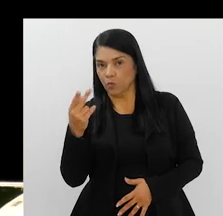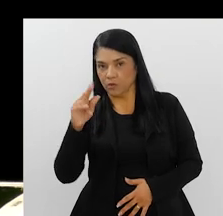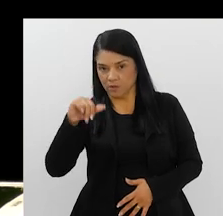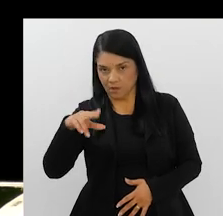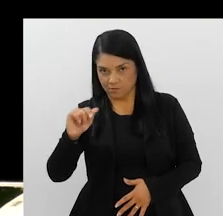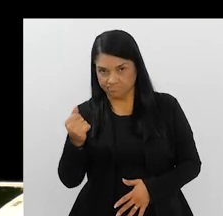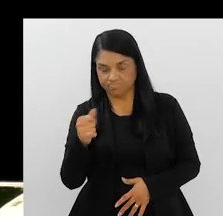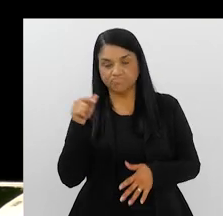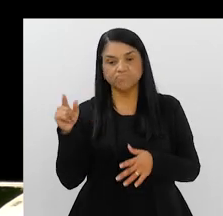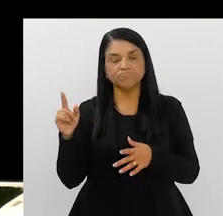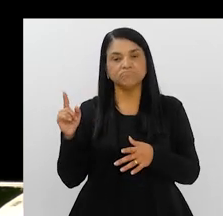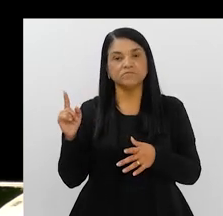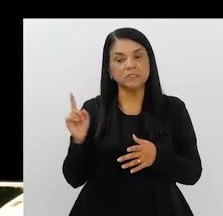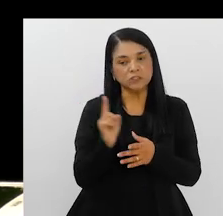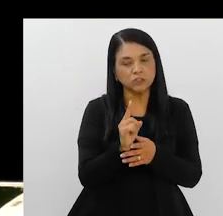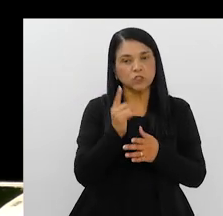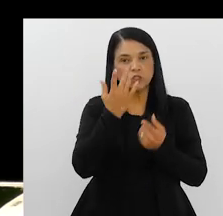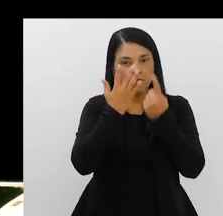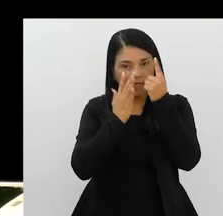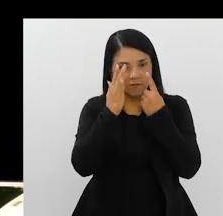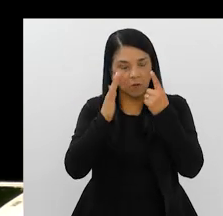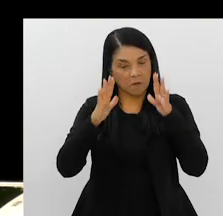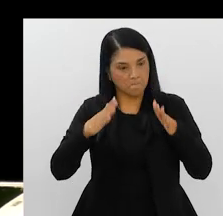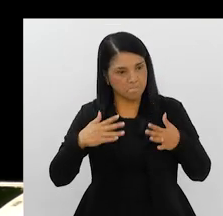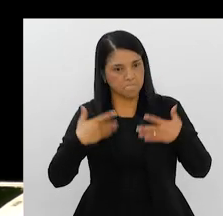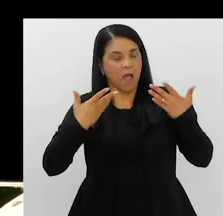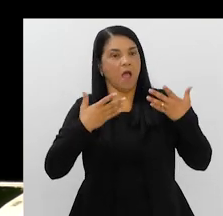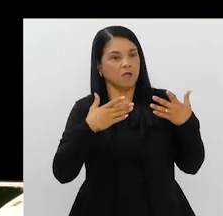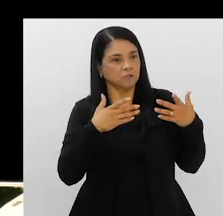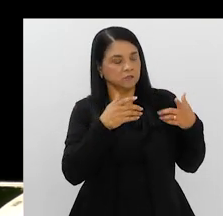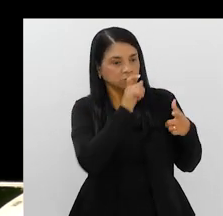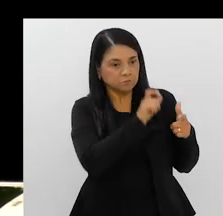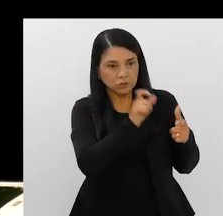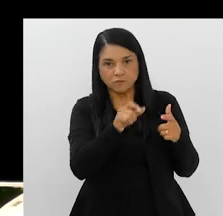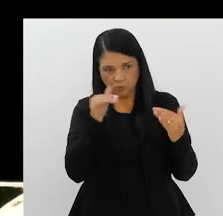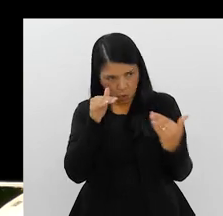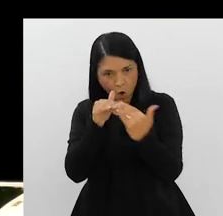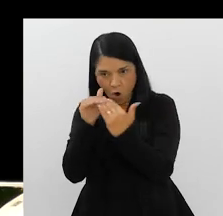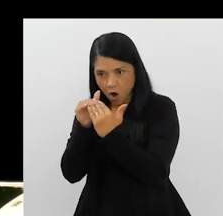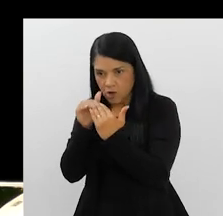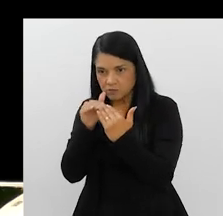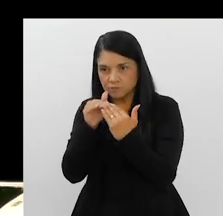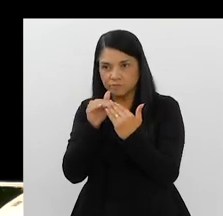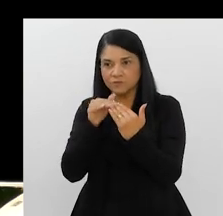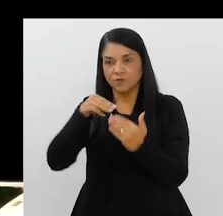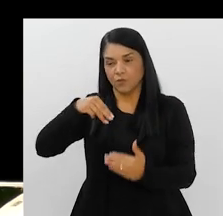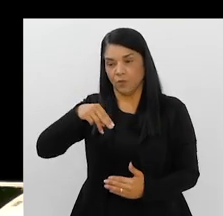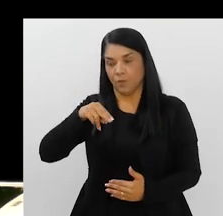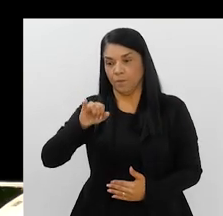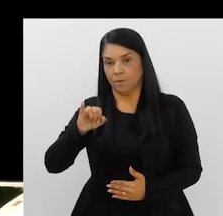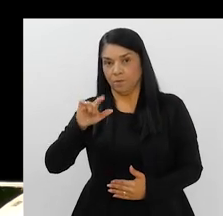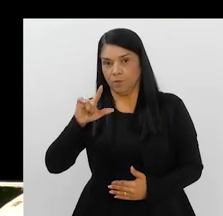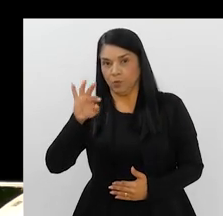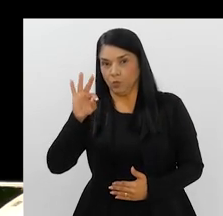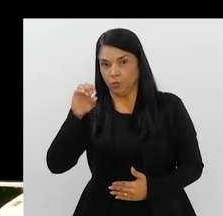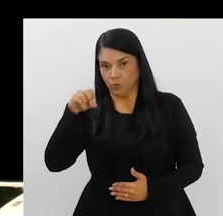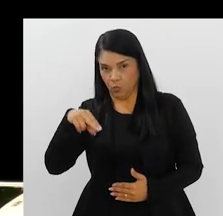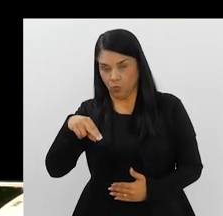um grande espanto. Não sei se vocês concordam comigo. Ah. Essa é a minha versão pessoal. O Milton, quando aparece, fazendo a